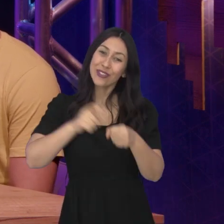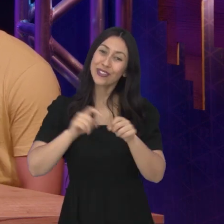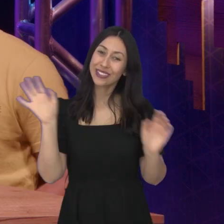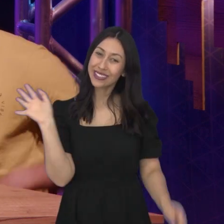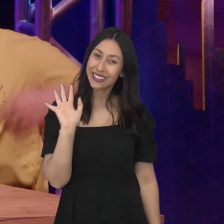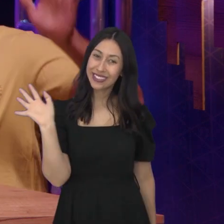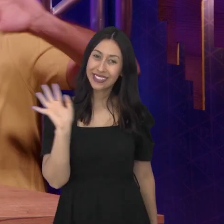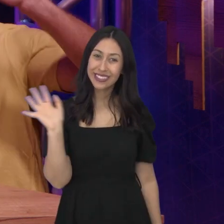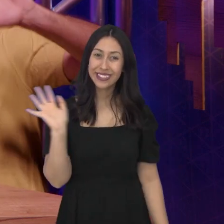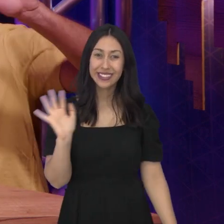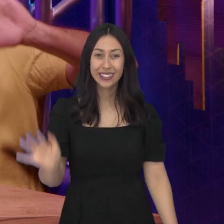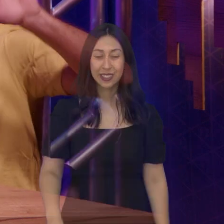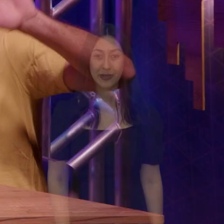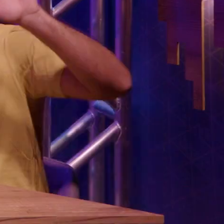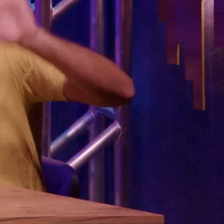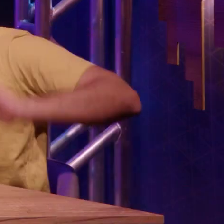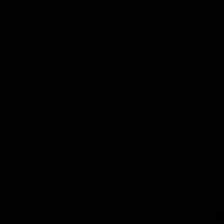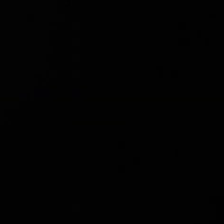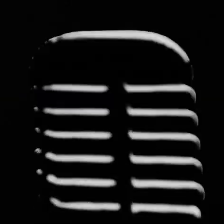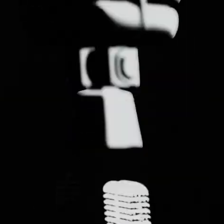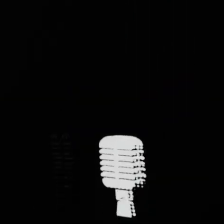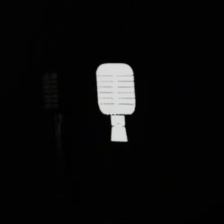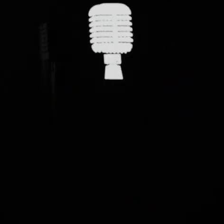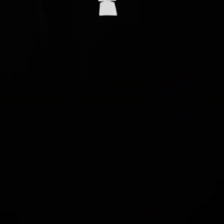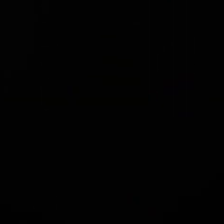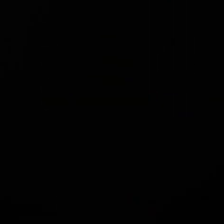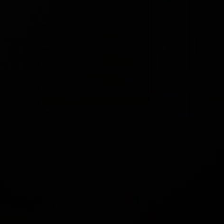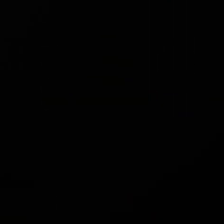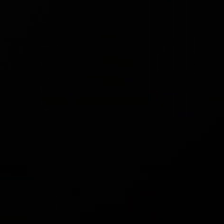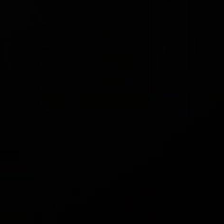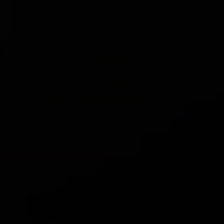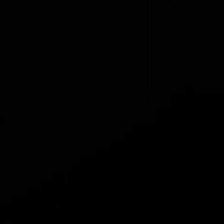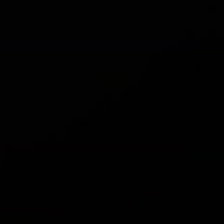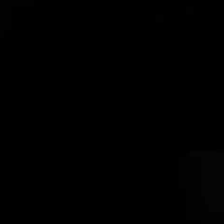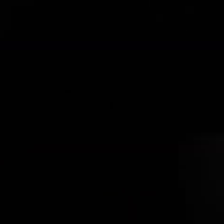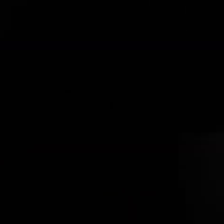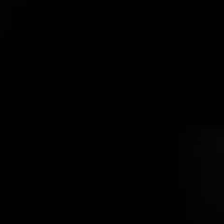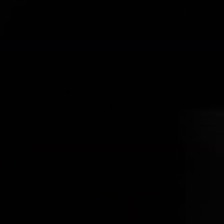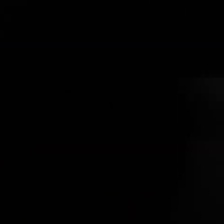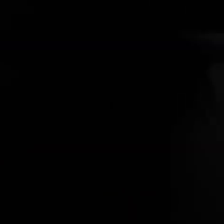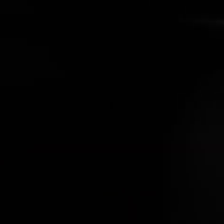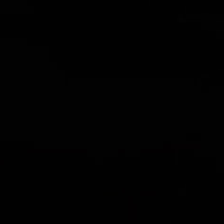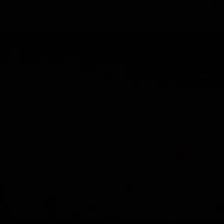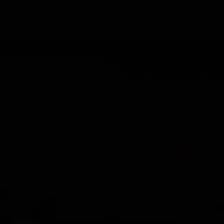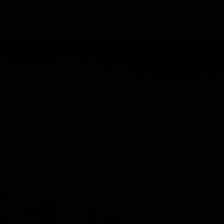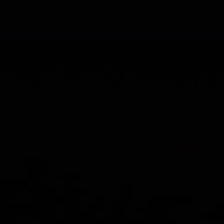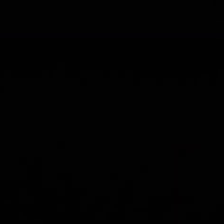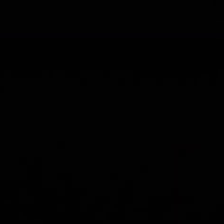vem. Até mais. Tchau.